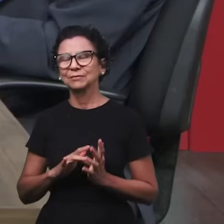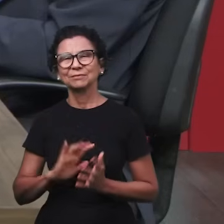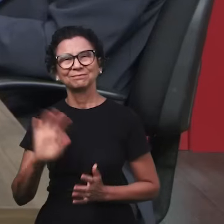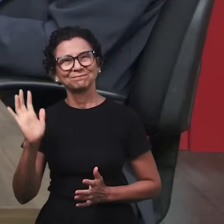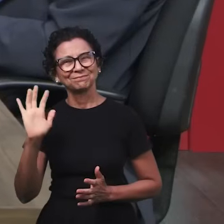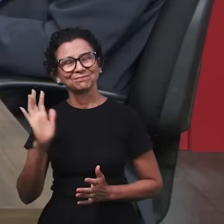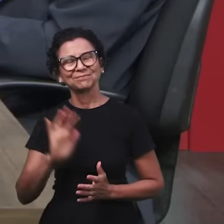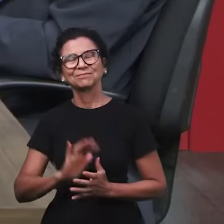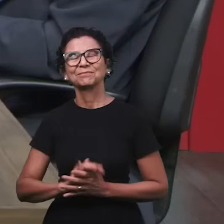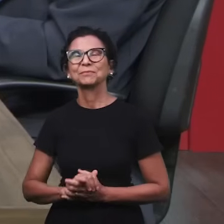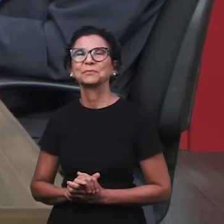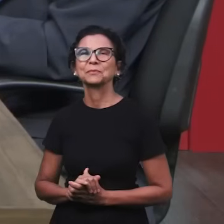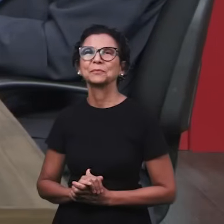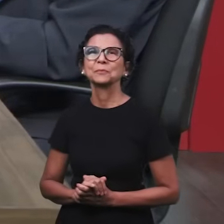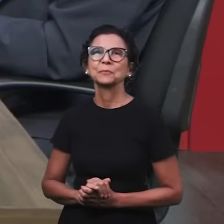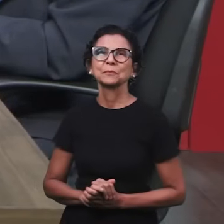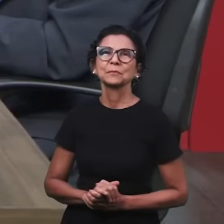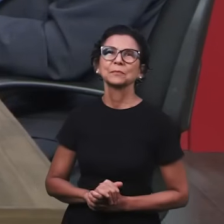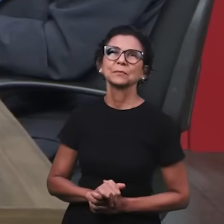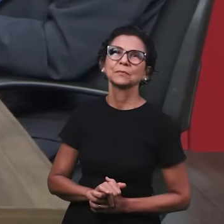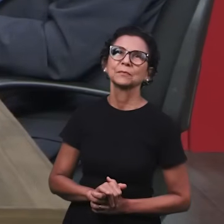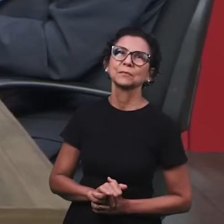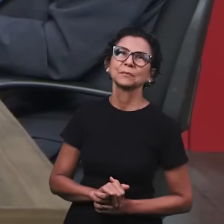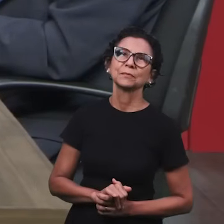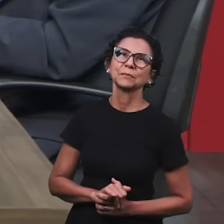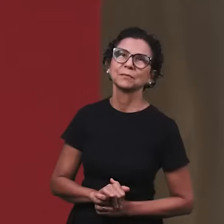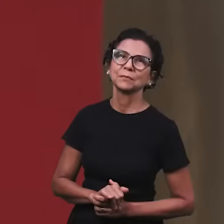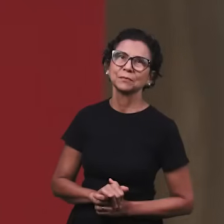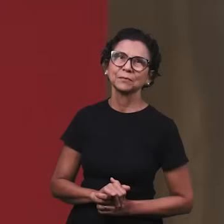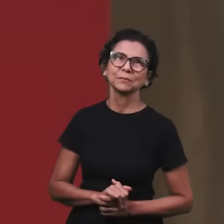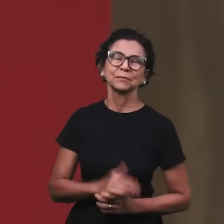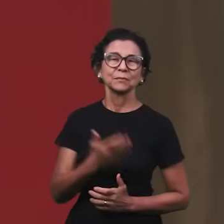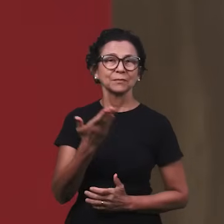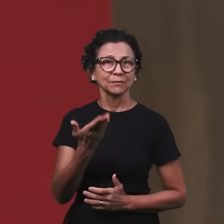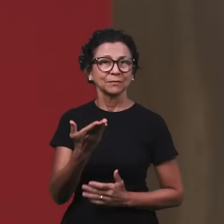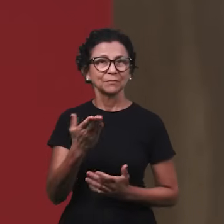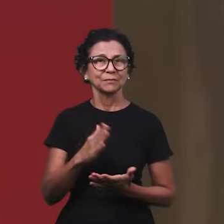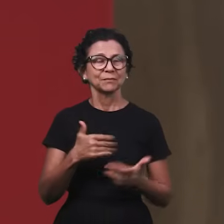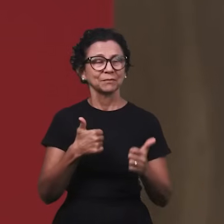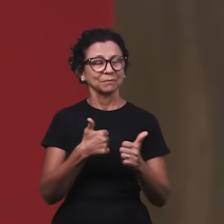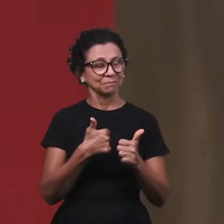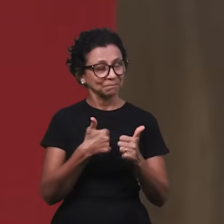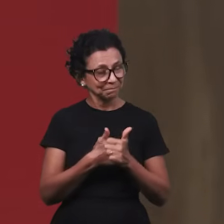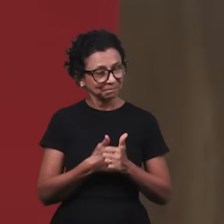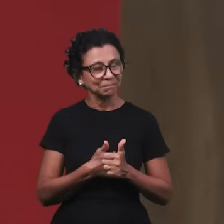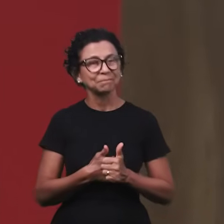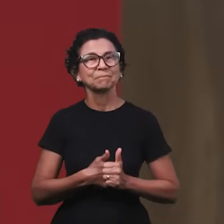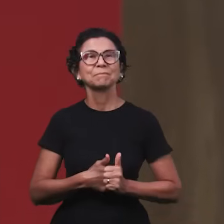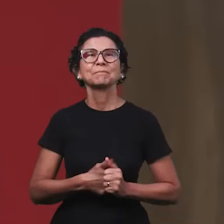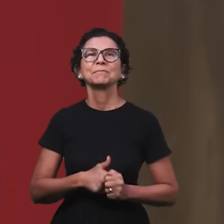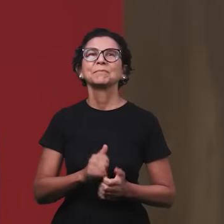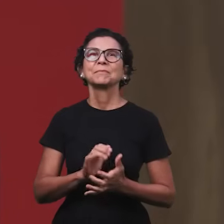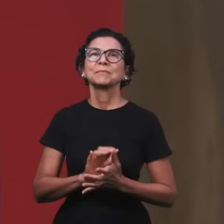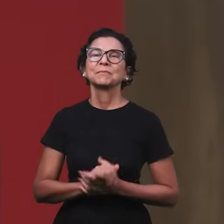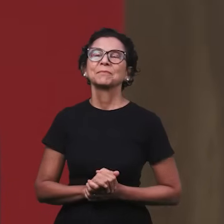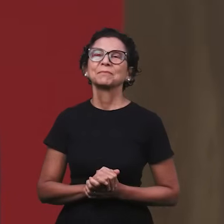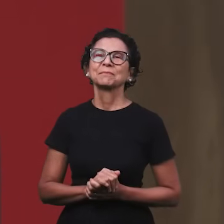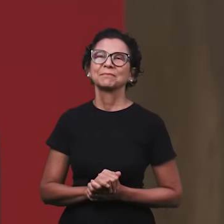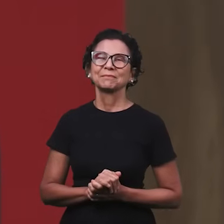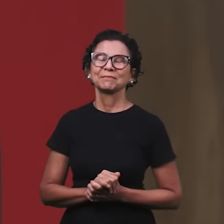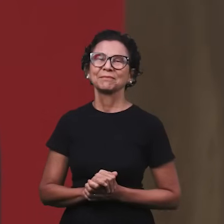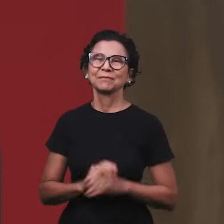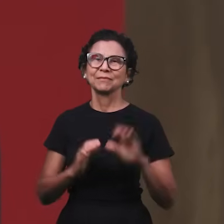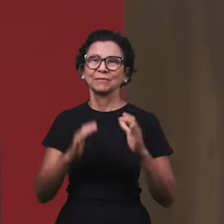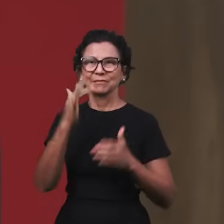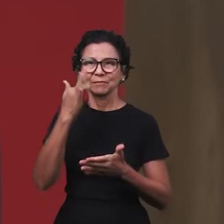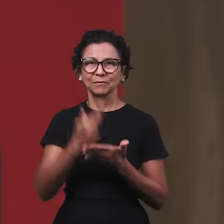a próxima. Pai Senhor, Pai seus companheiros. Amém. Maravilha. E você que nos acompanhou em mais um episódio do programa Ciência e Fé, gostou